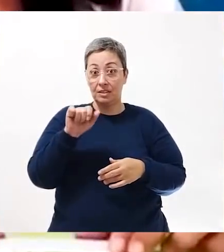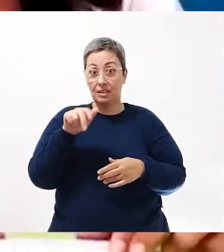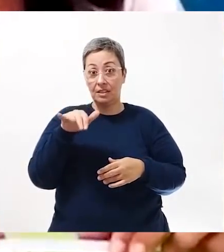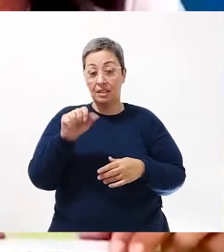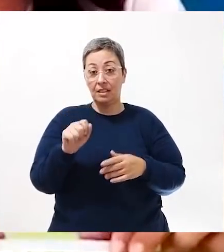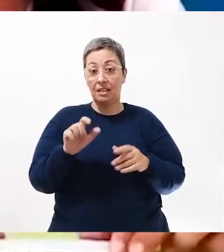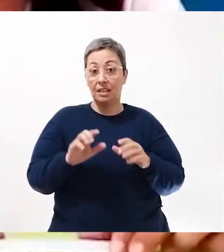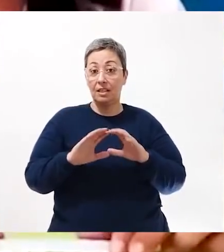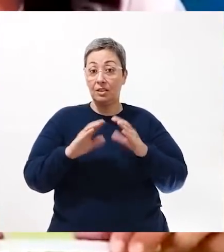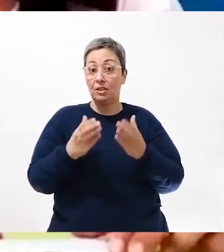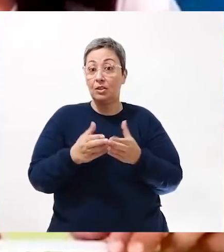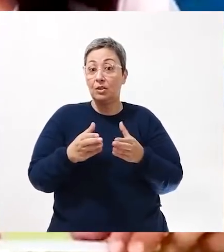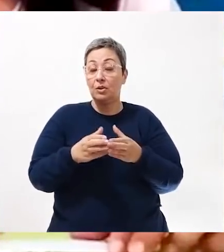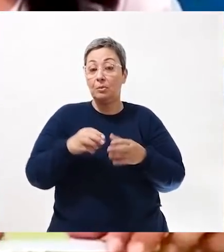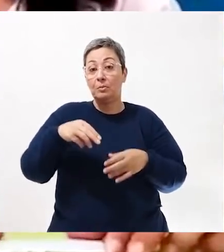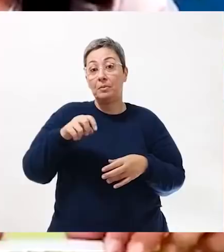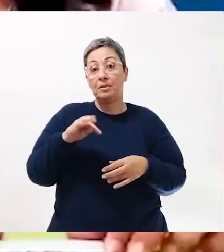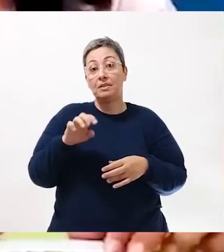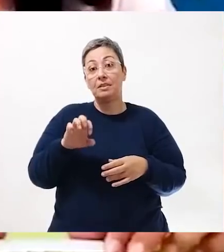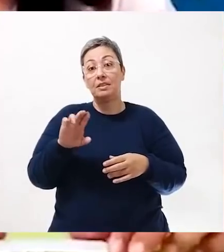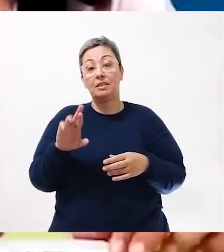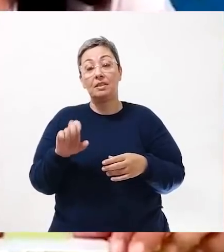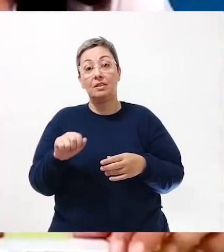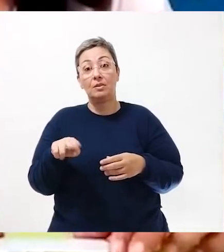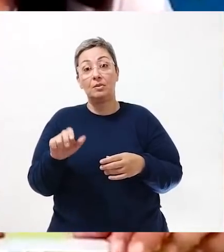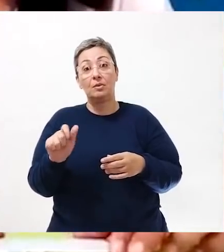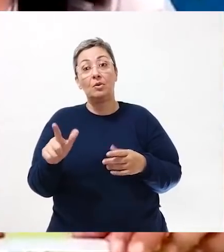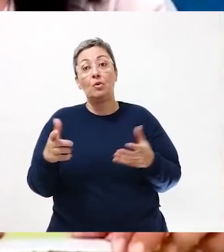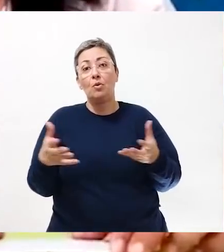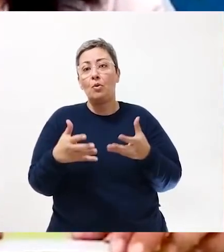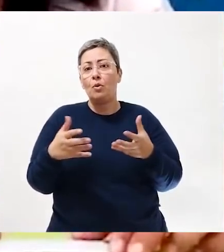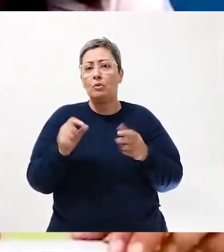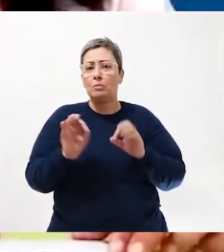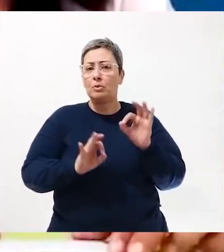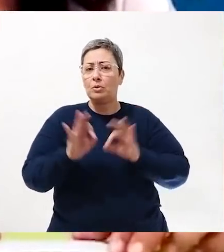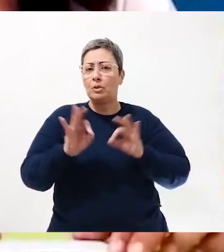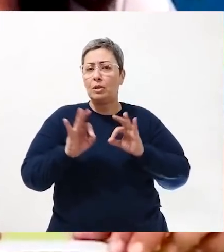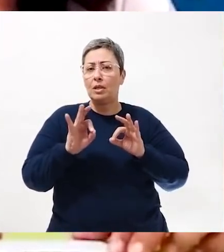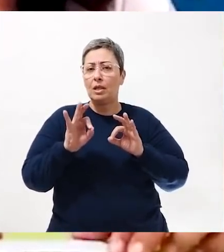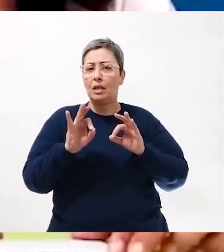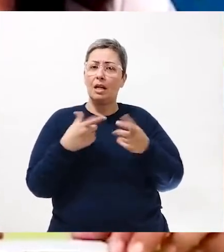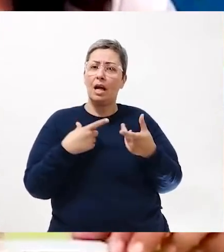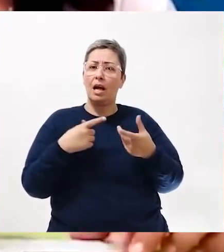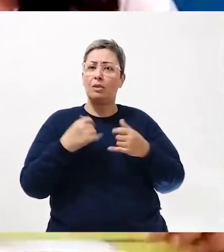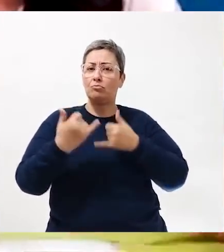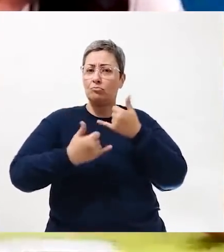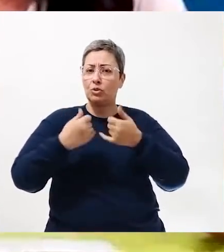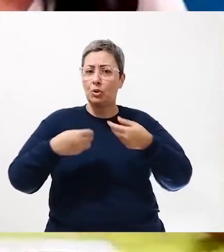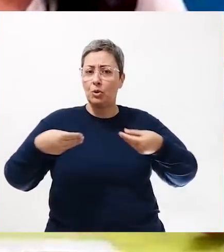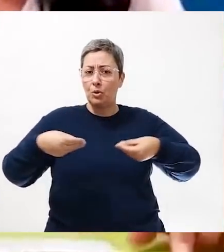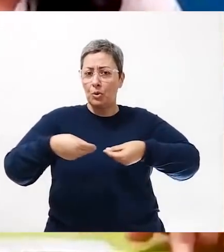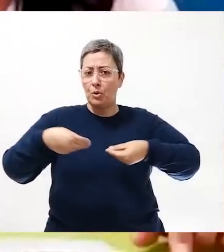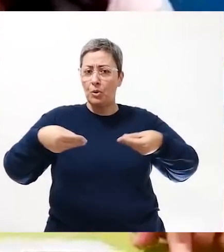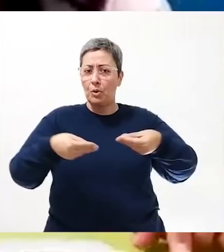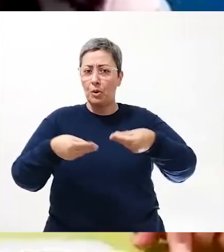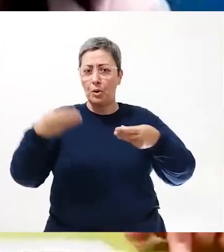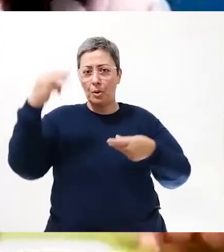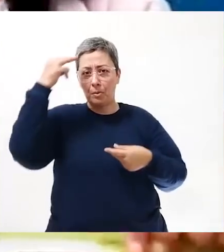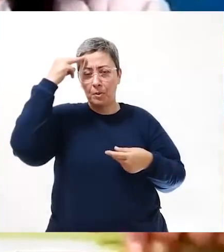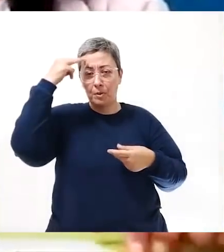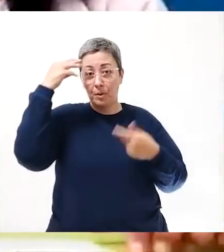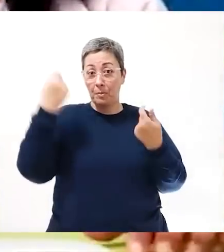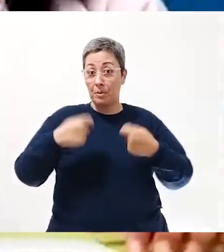do Maternal. E hoje, juntos, vamos fazer um joguinho da memória. Vamos precisar